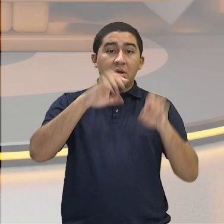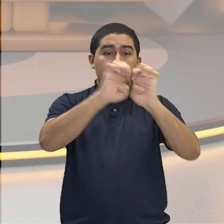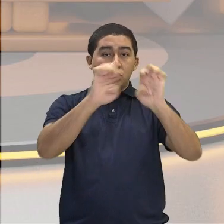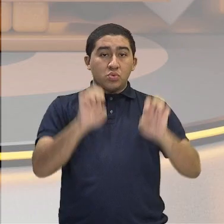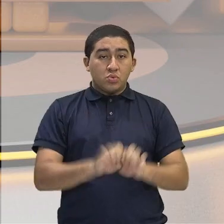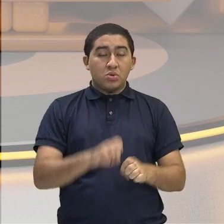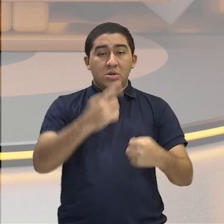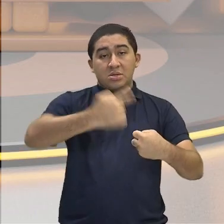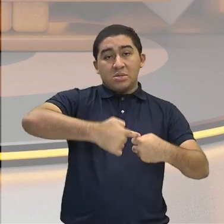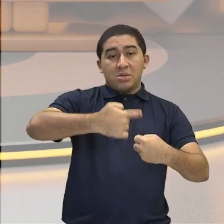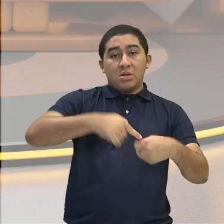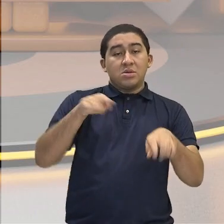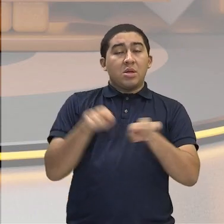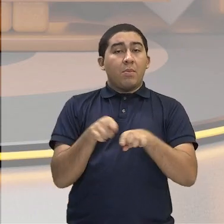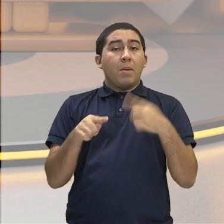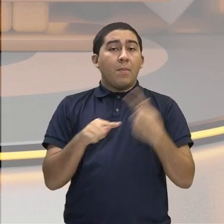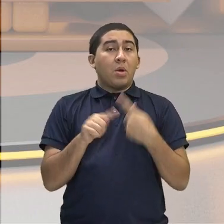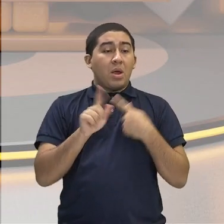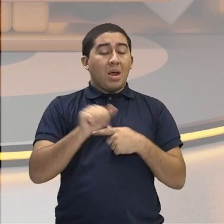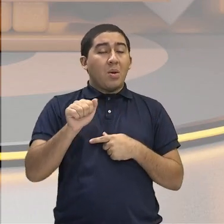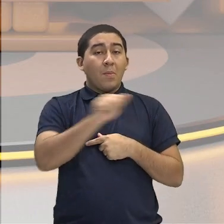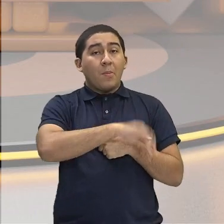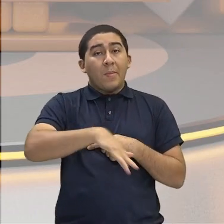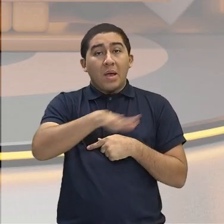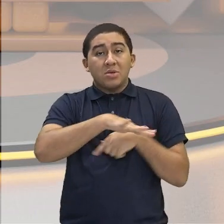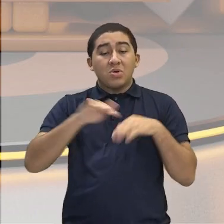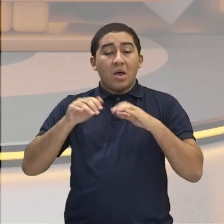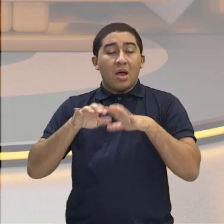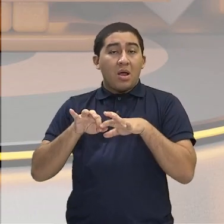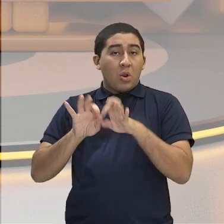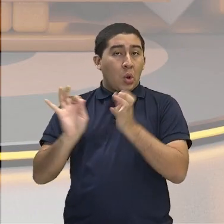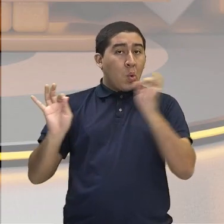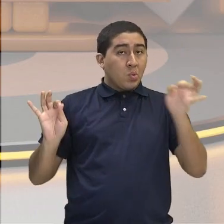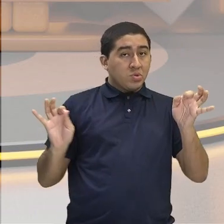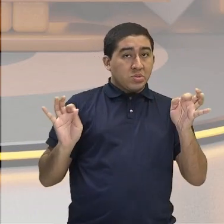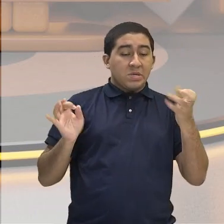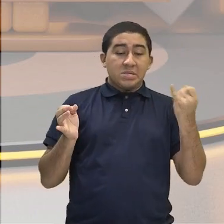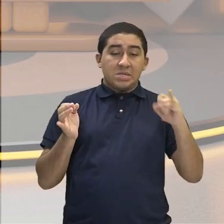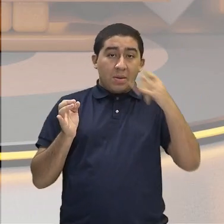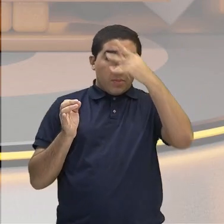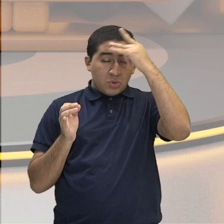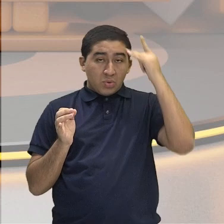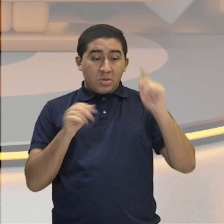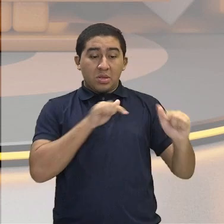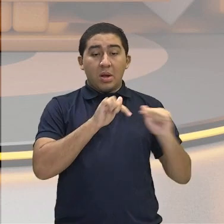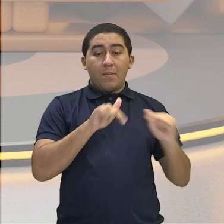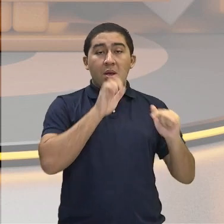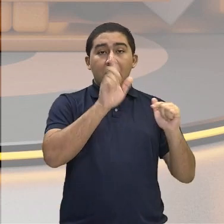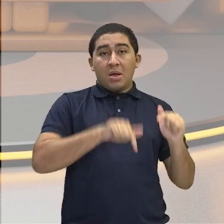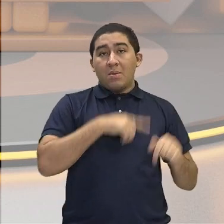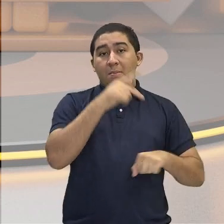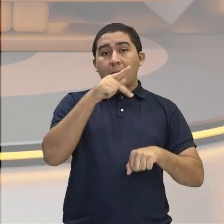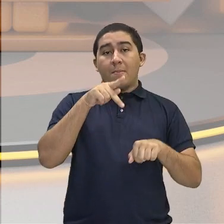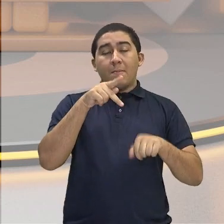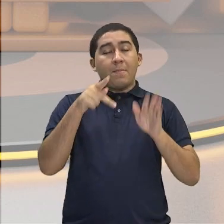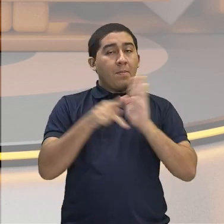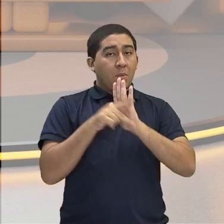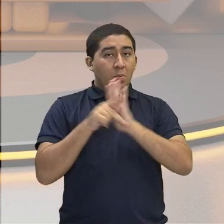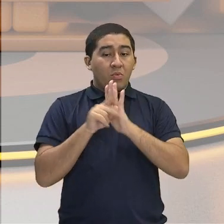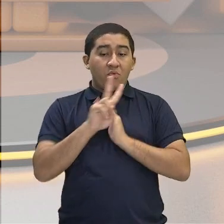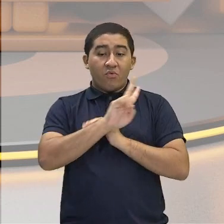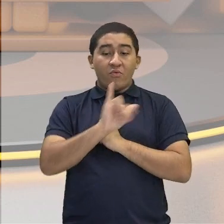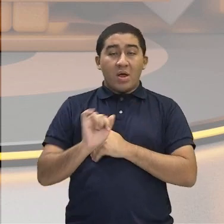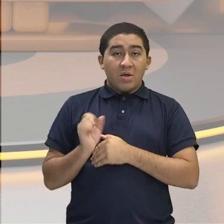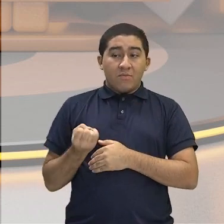cidade e também por ser uma região mais afastada. Então, quem dava trabalho, né, no Brasil era enviado para o Acre.